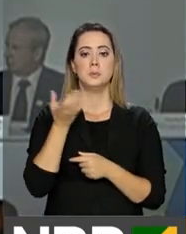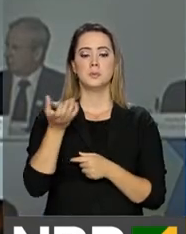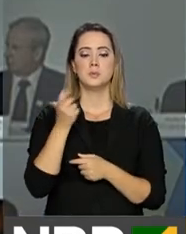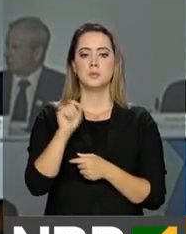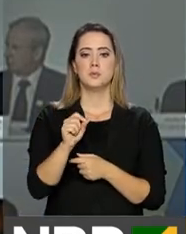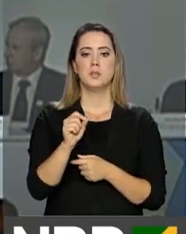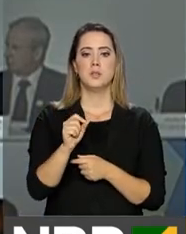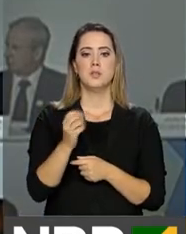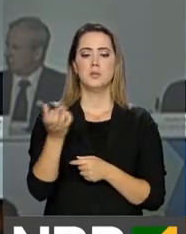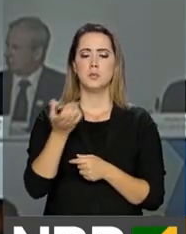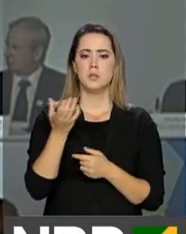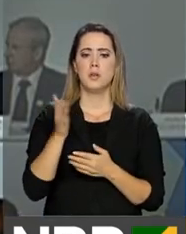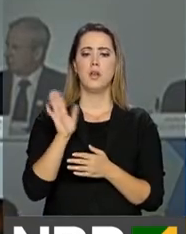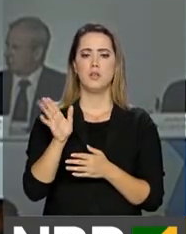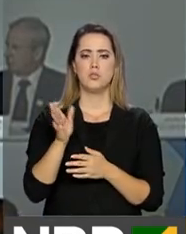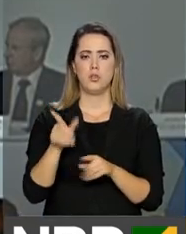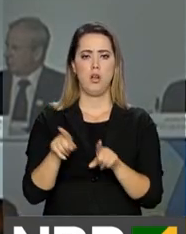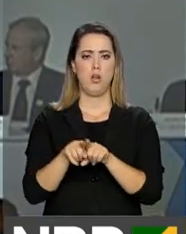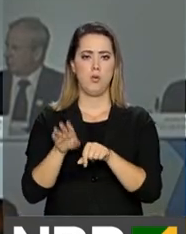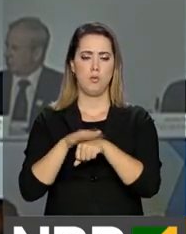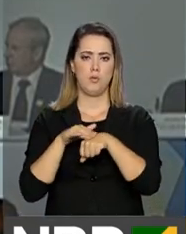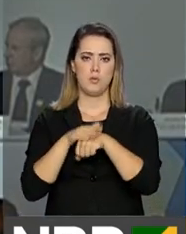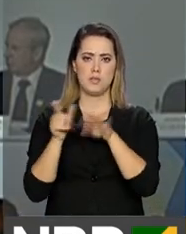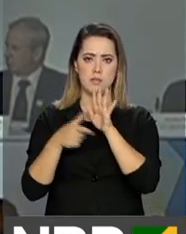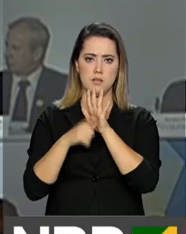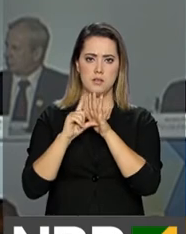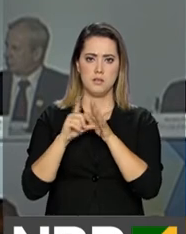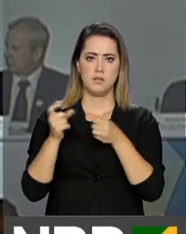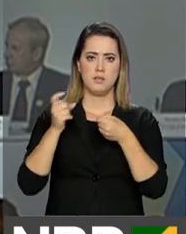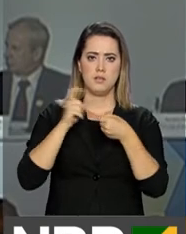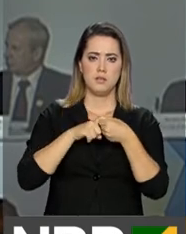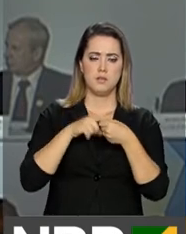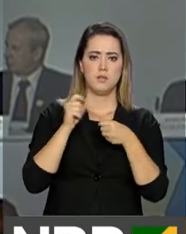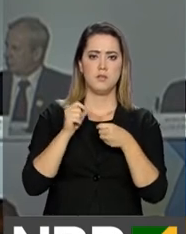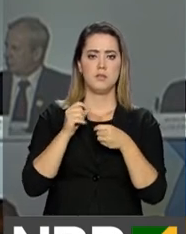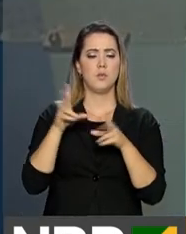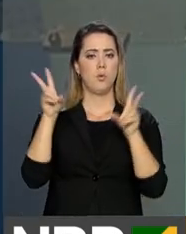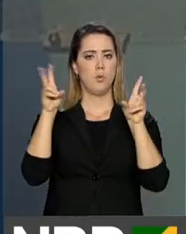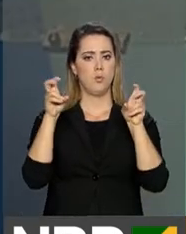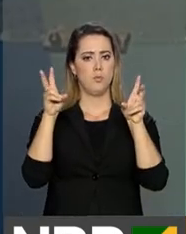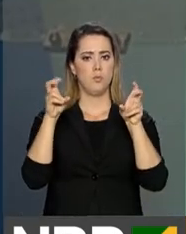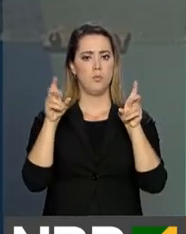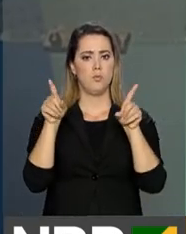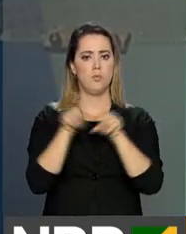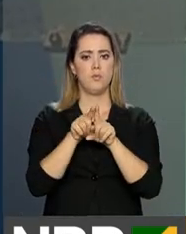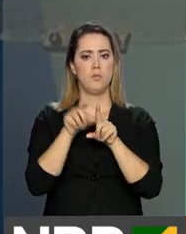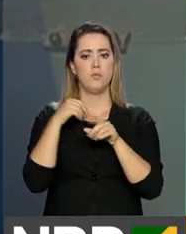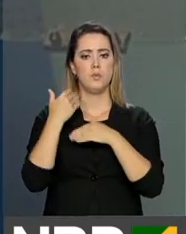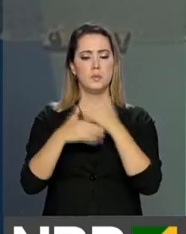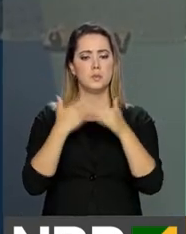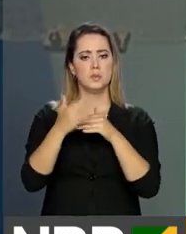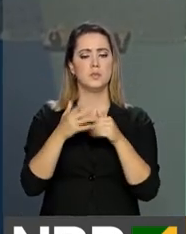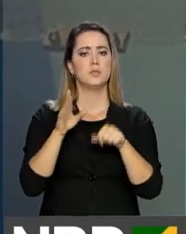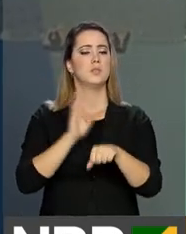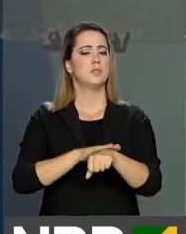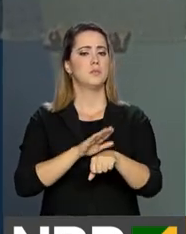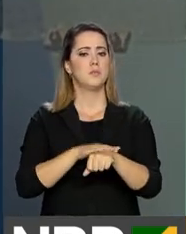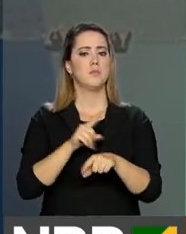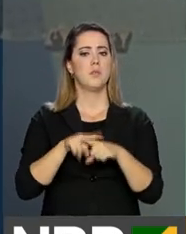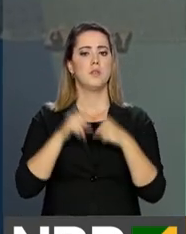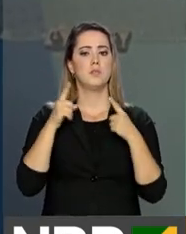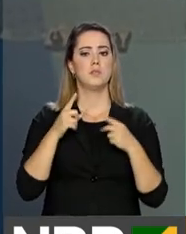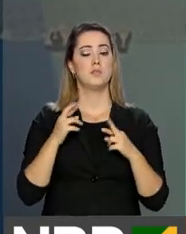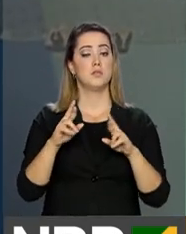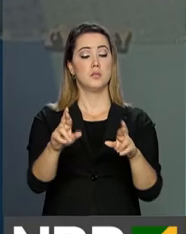em conversas que tive agora há pouco, evidentemente vamos retomar o tema em vários momentos, mas eu